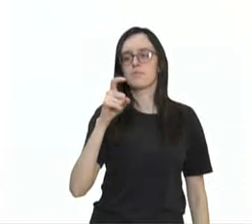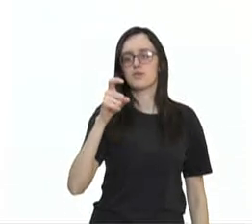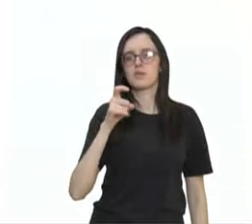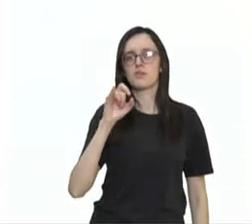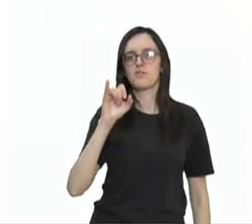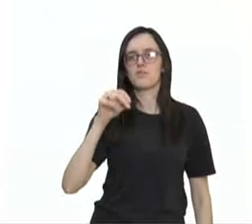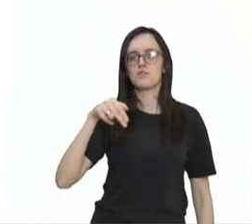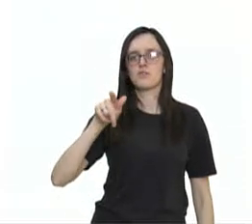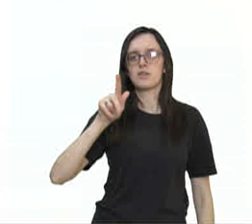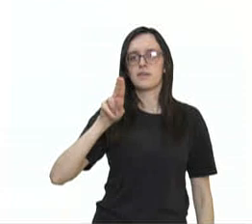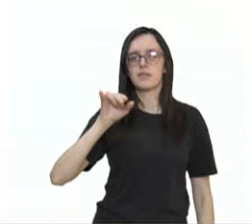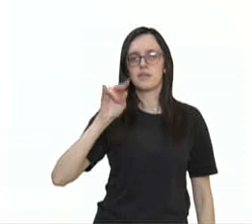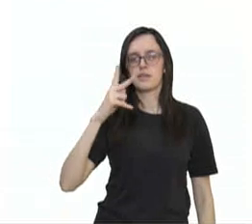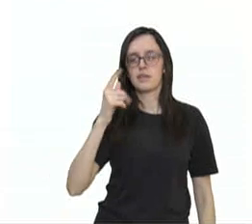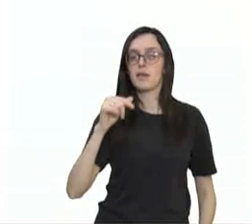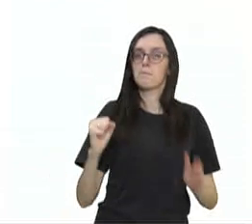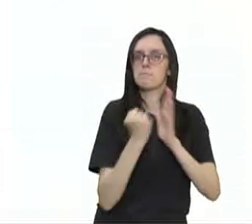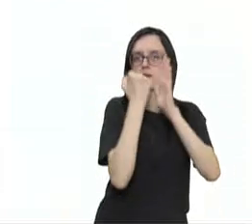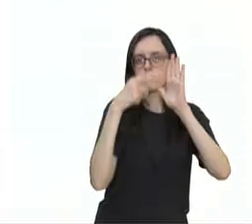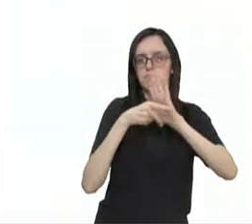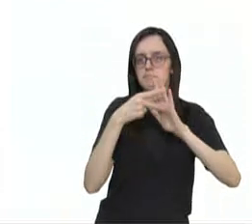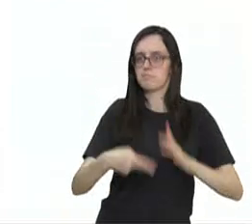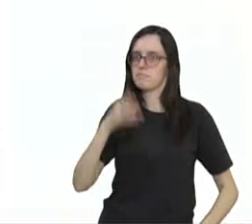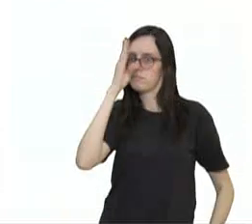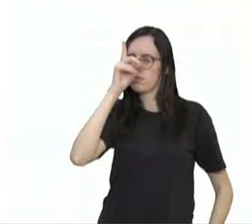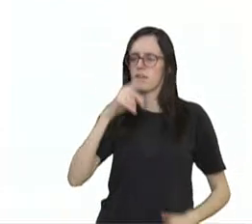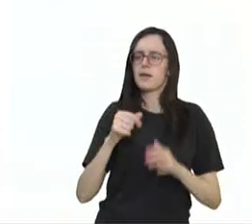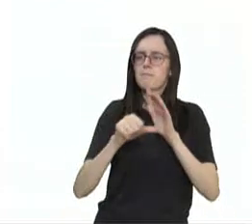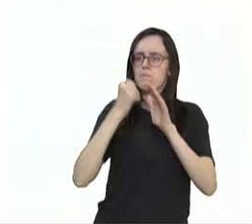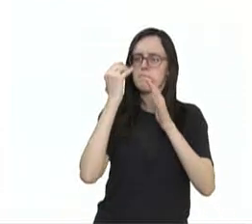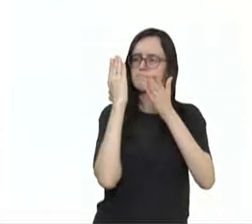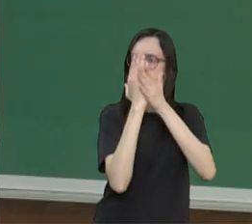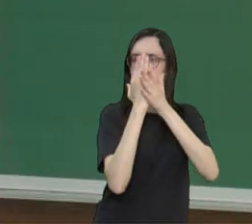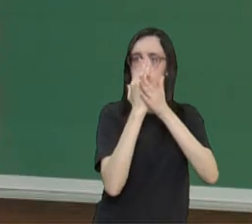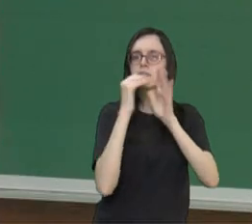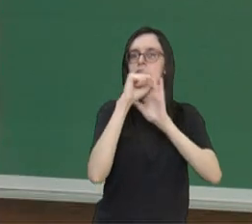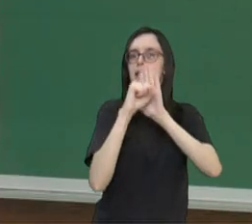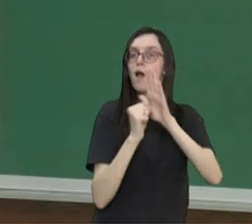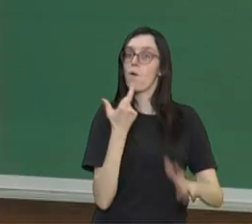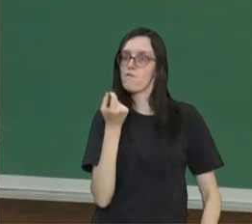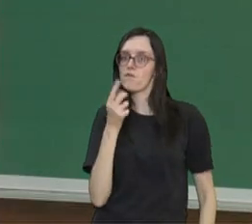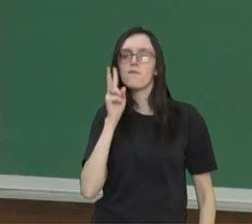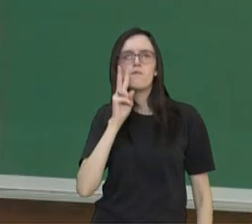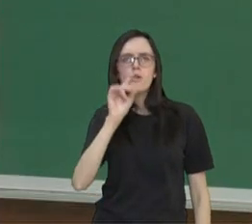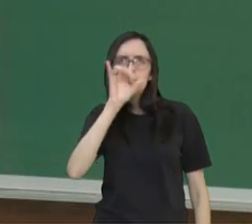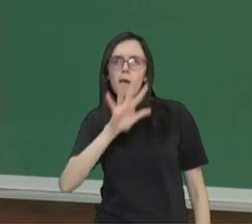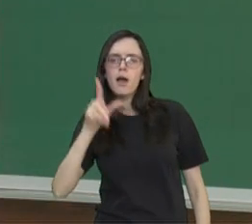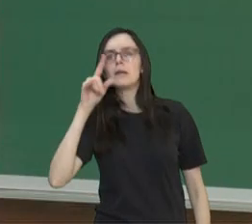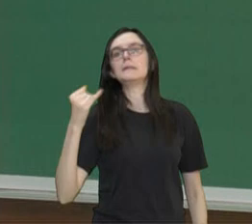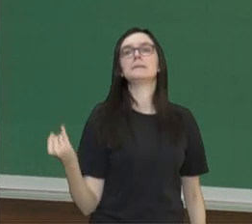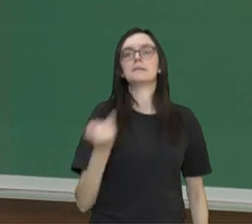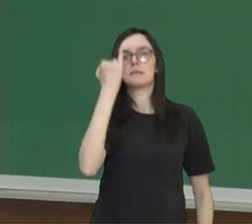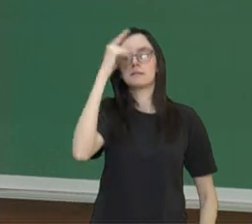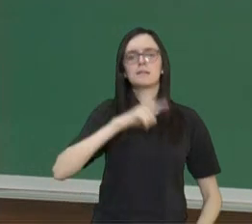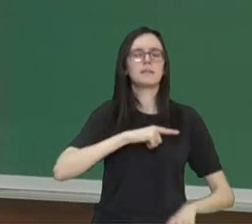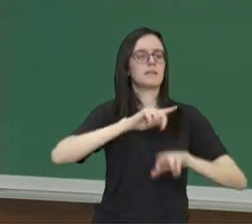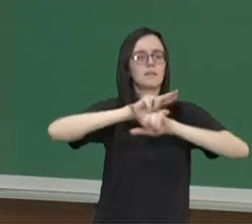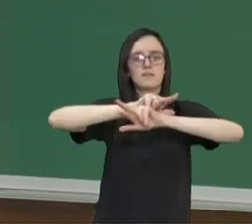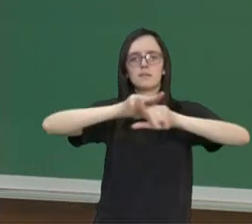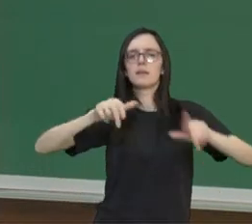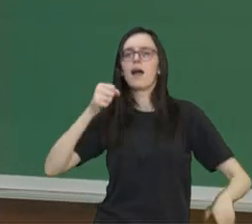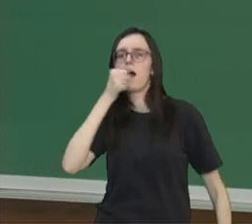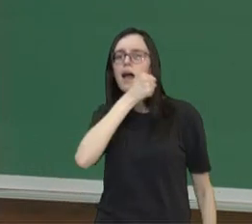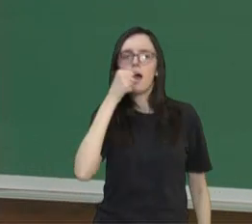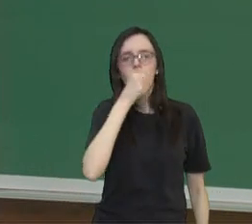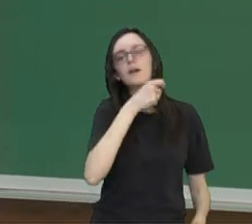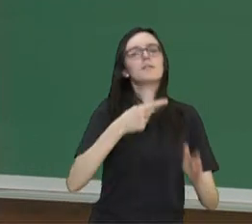grandes nomes da música brasileira também, aí da primeira metade do século XX. Então, repara que é uma foto bem importante com vários